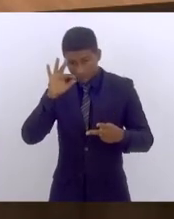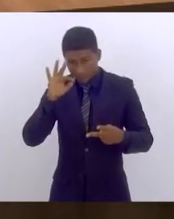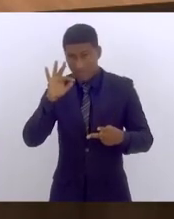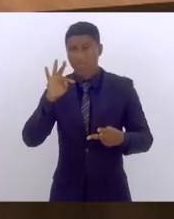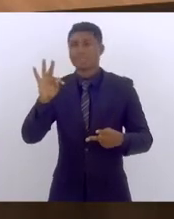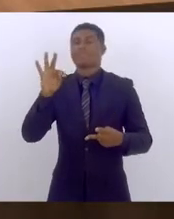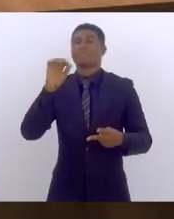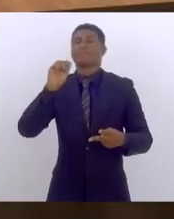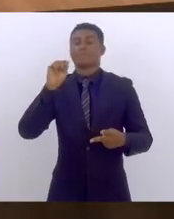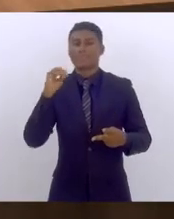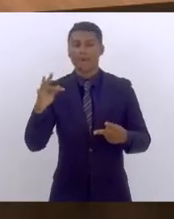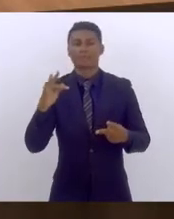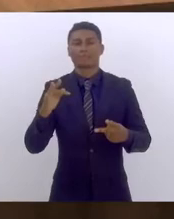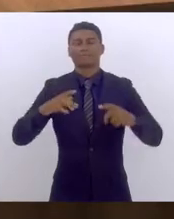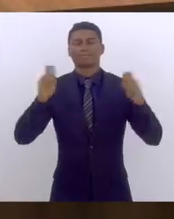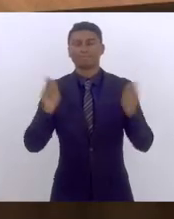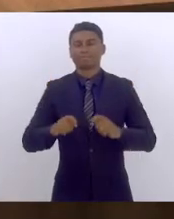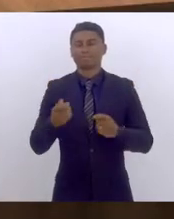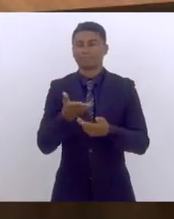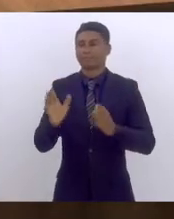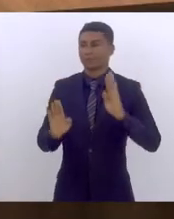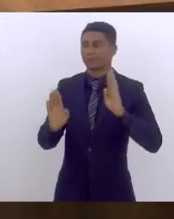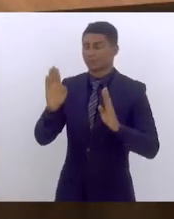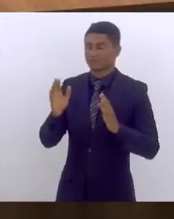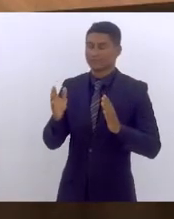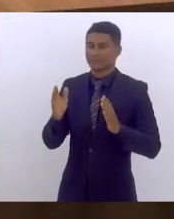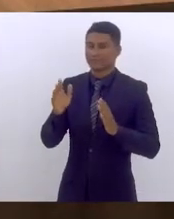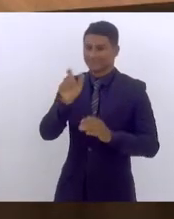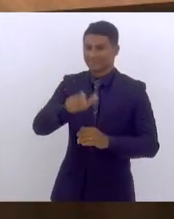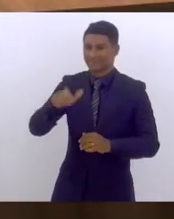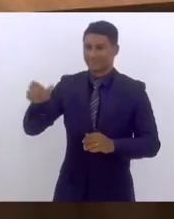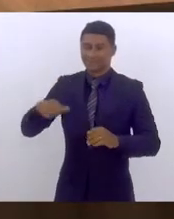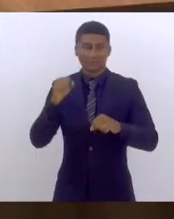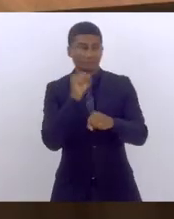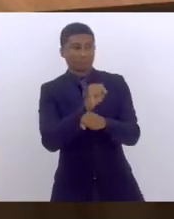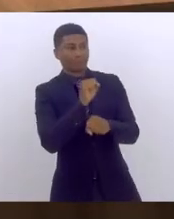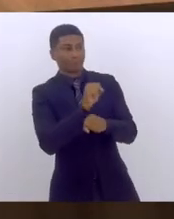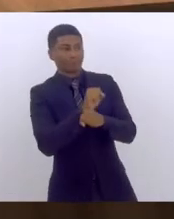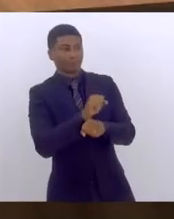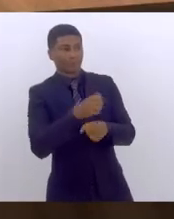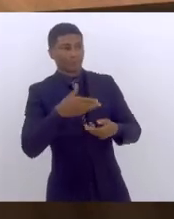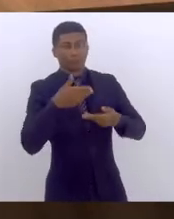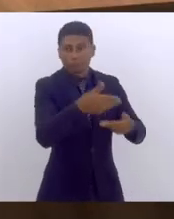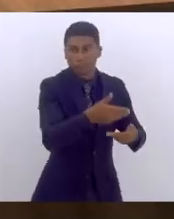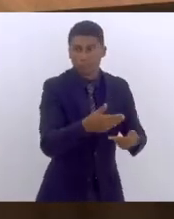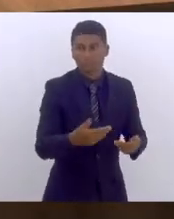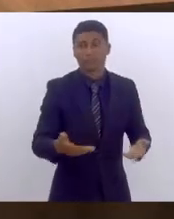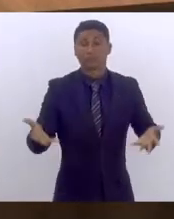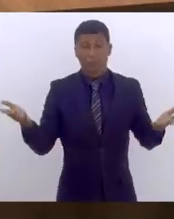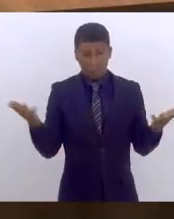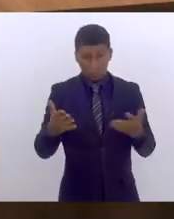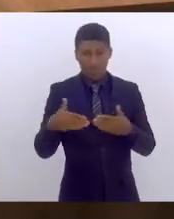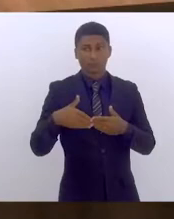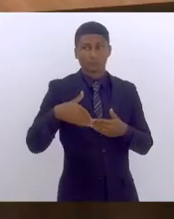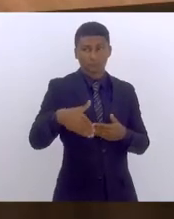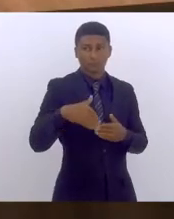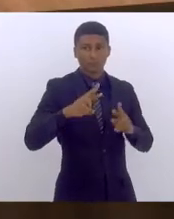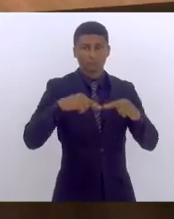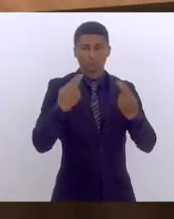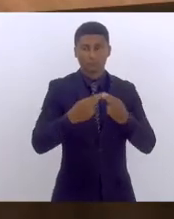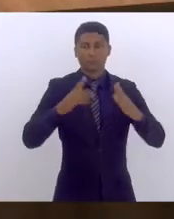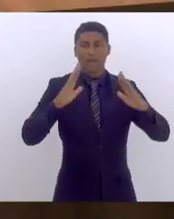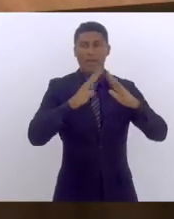aptos aguardando a abertura das vagas. Então, eu hoje ainda tenho uma reunião na Casa